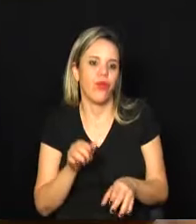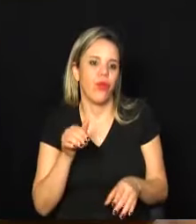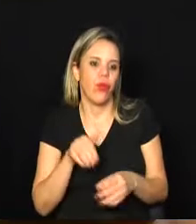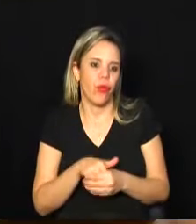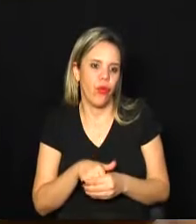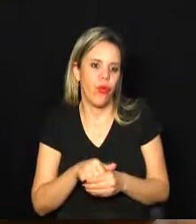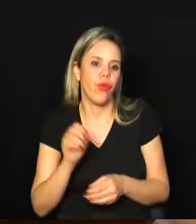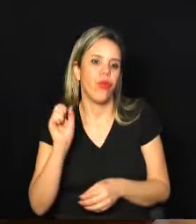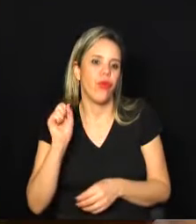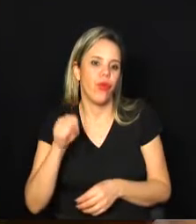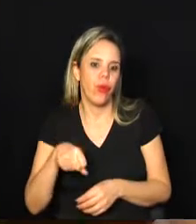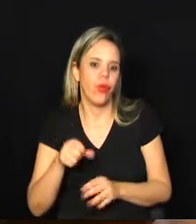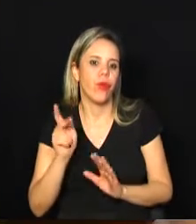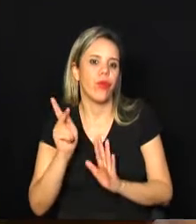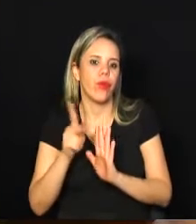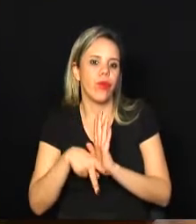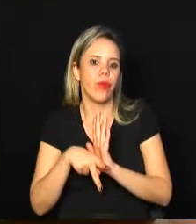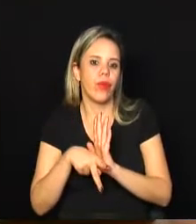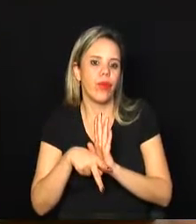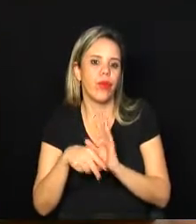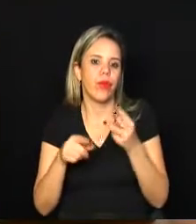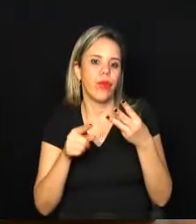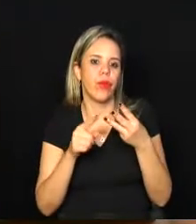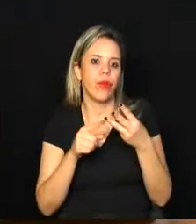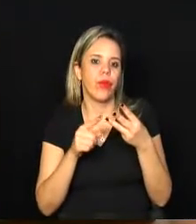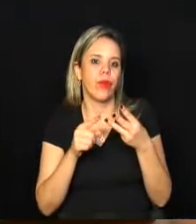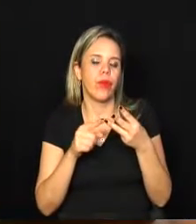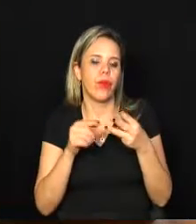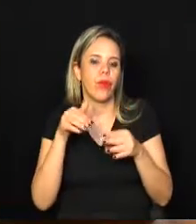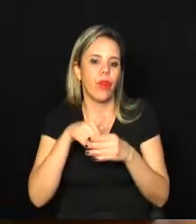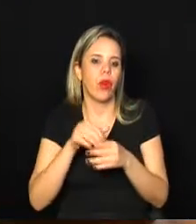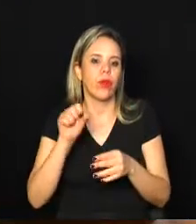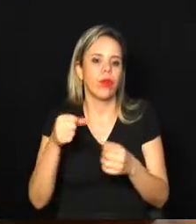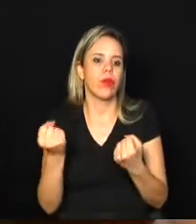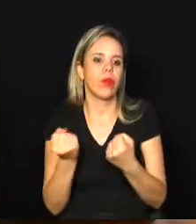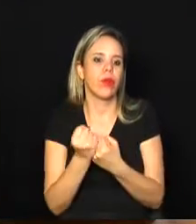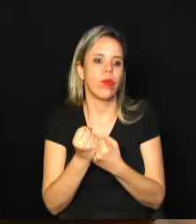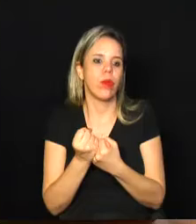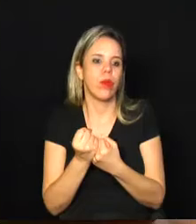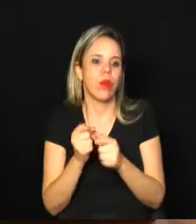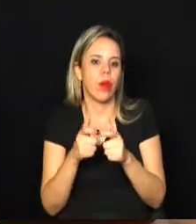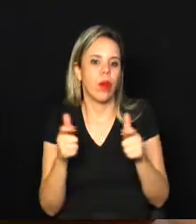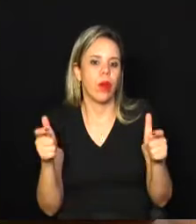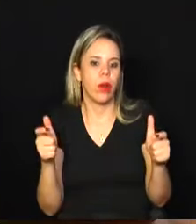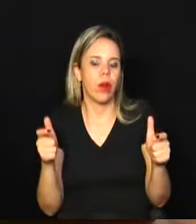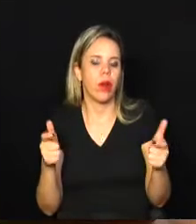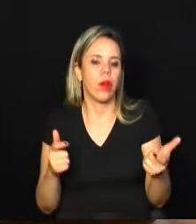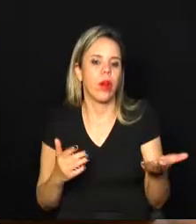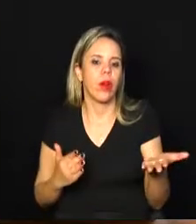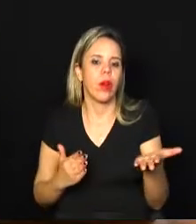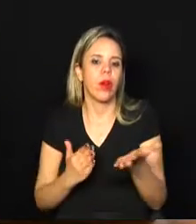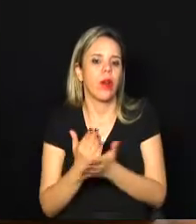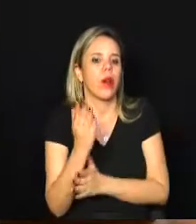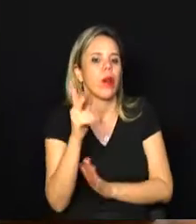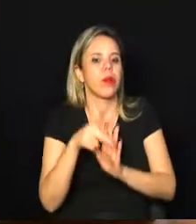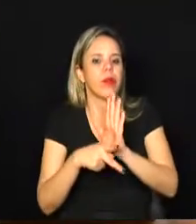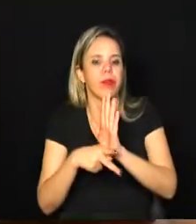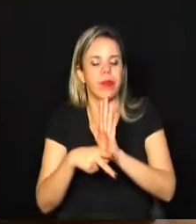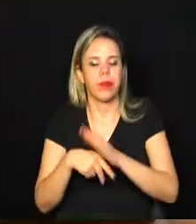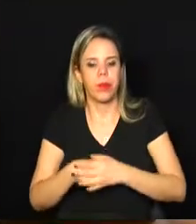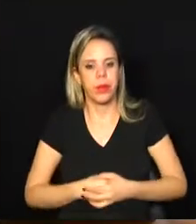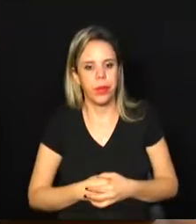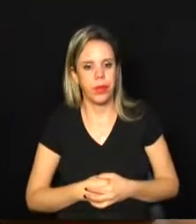favorável ao projeto com três votos favoráveis com maioria eu declaro que o projeto está